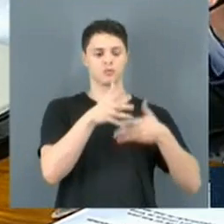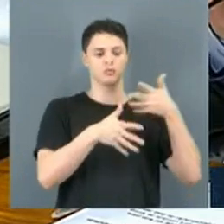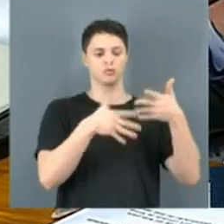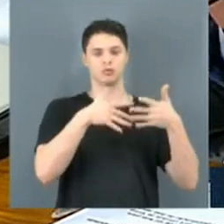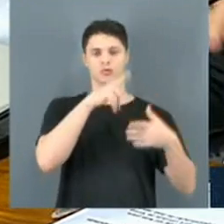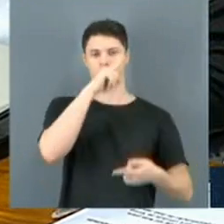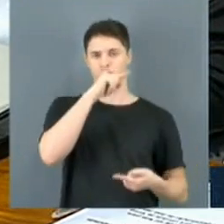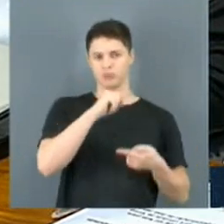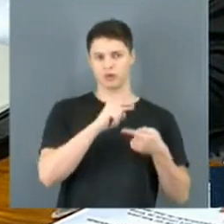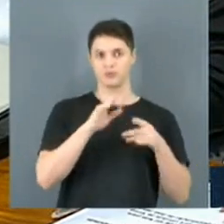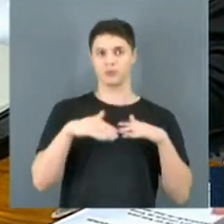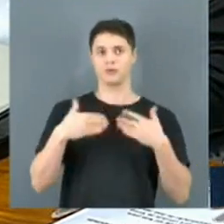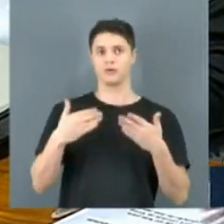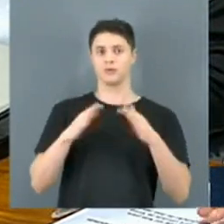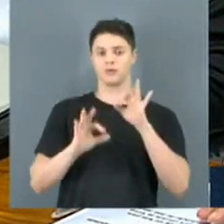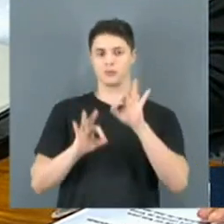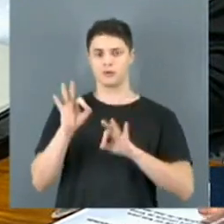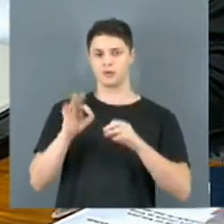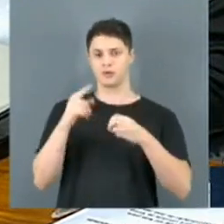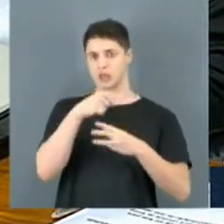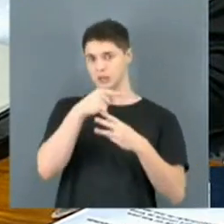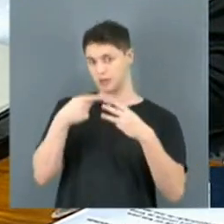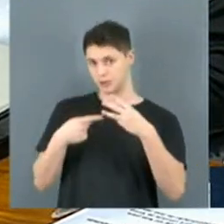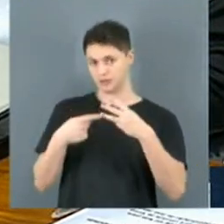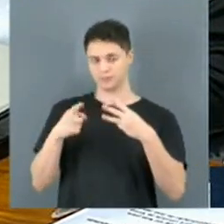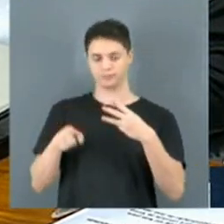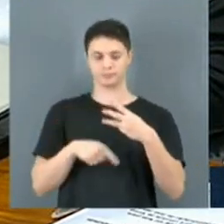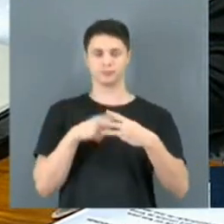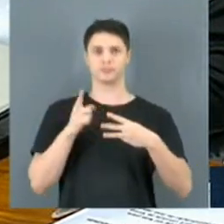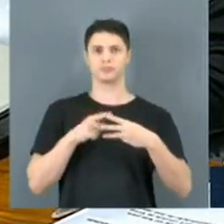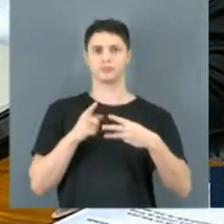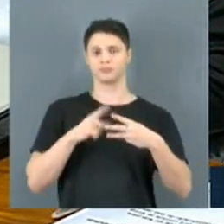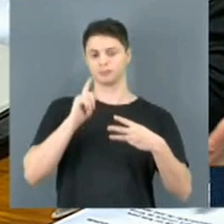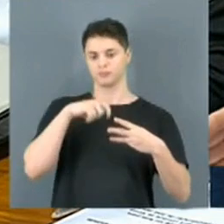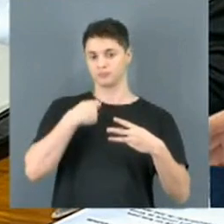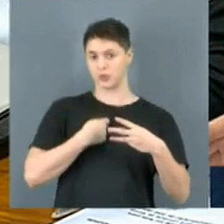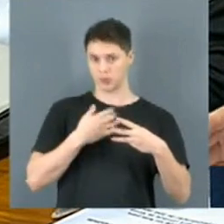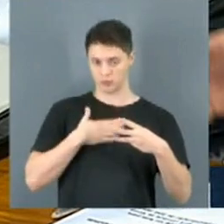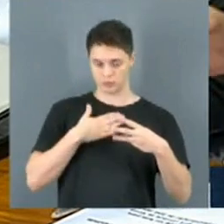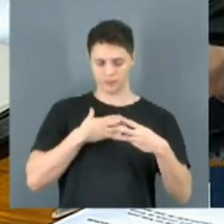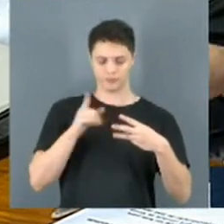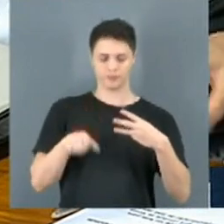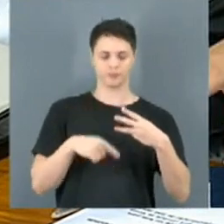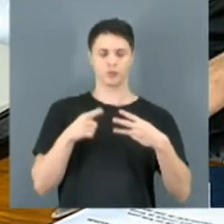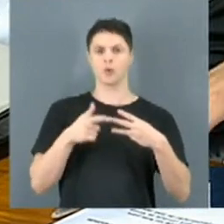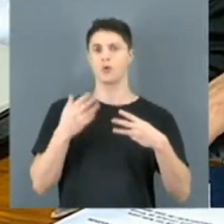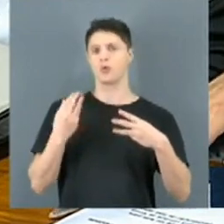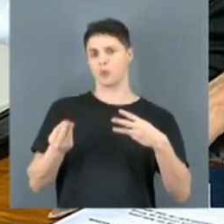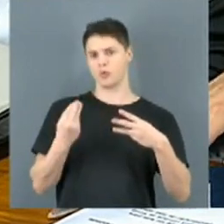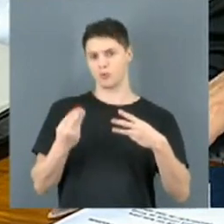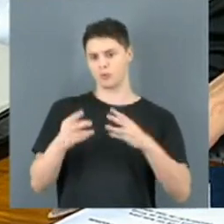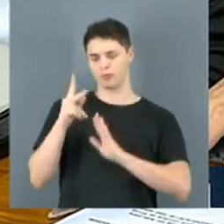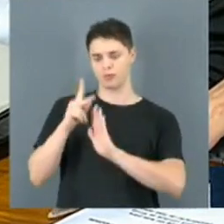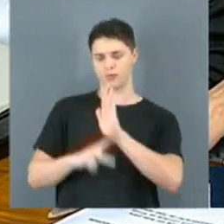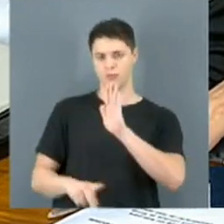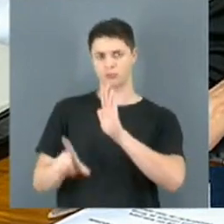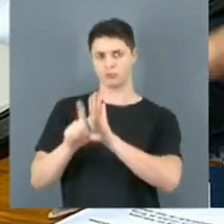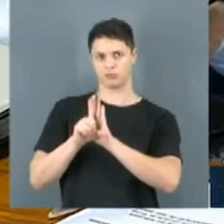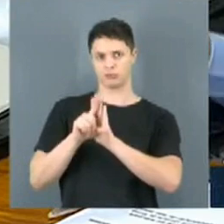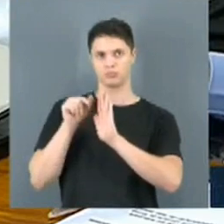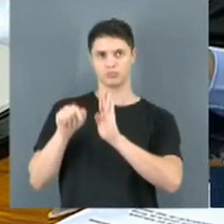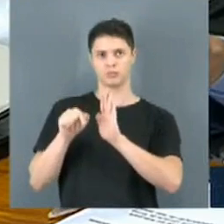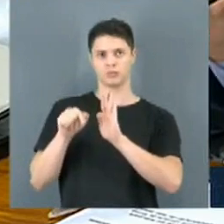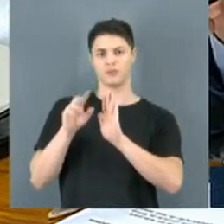E eu separei a minha fala em 3 pedaços. A primeira, quem sou eu? A segunda, como o projeto de lei no formato atual